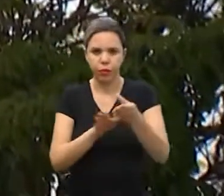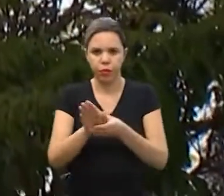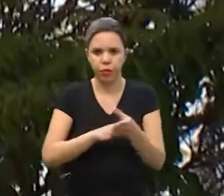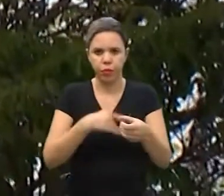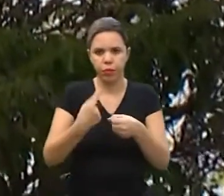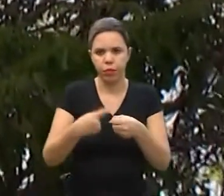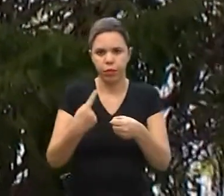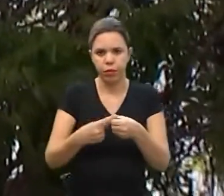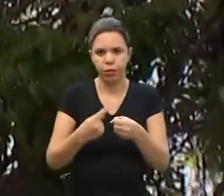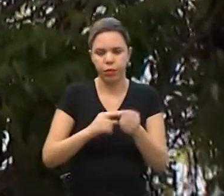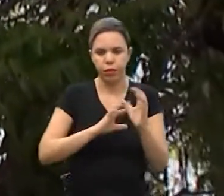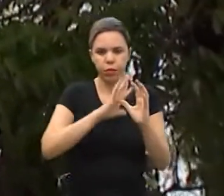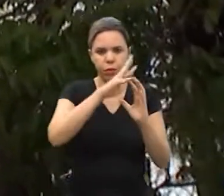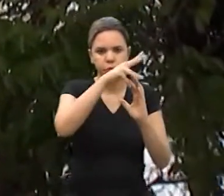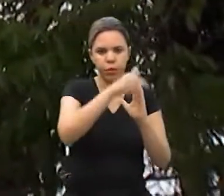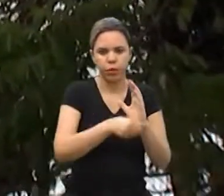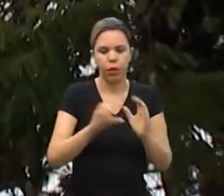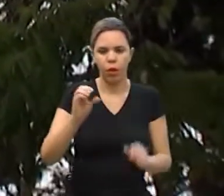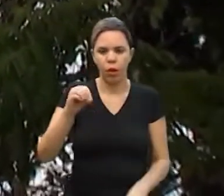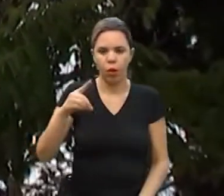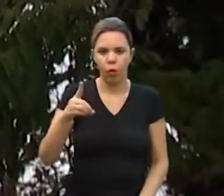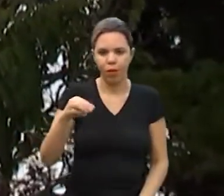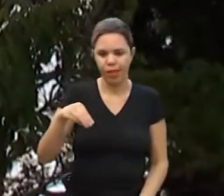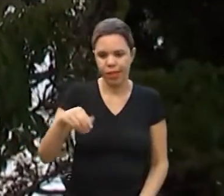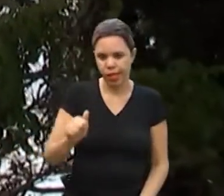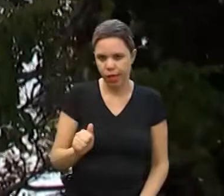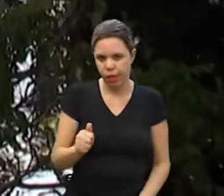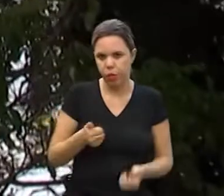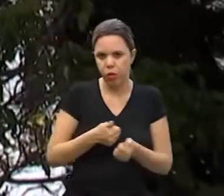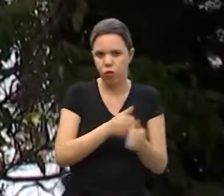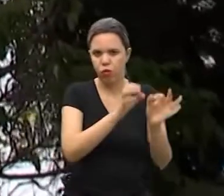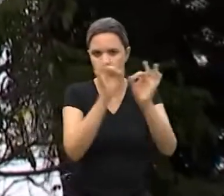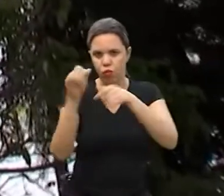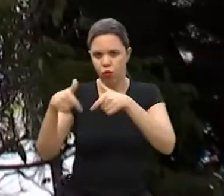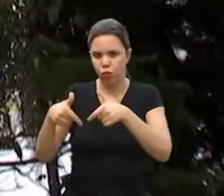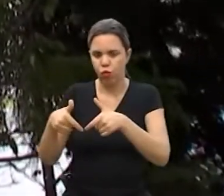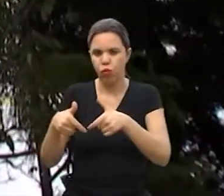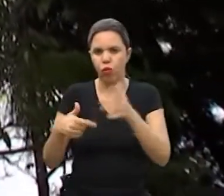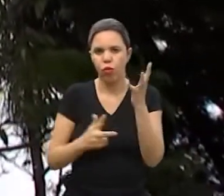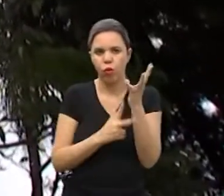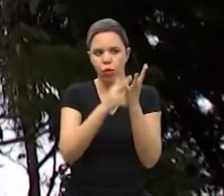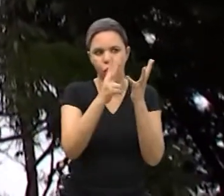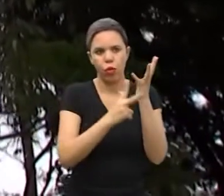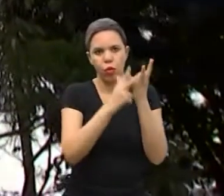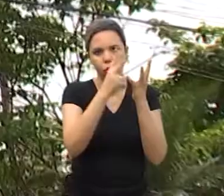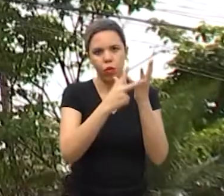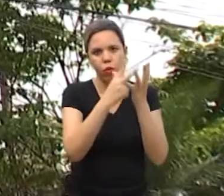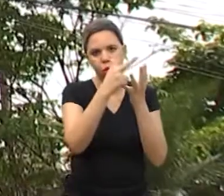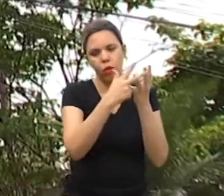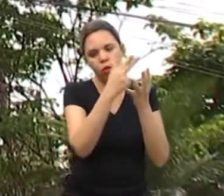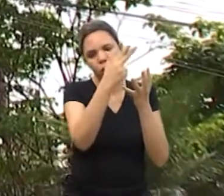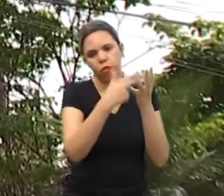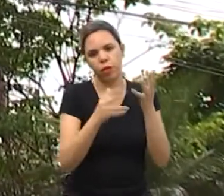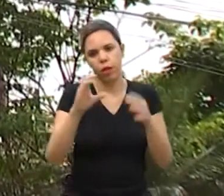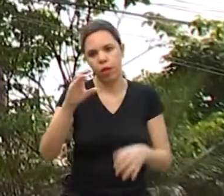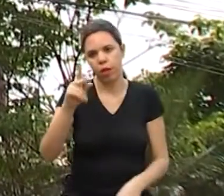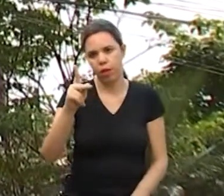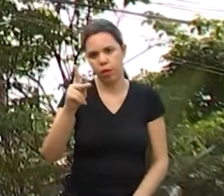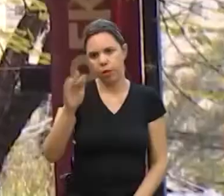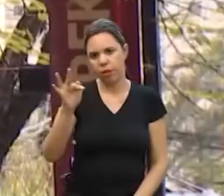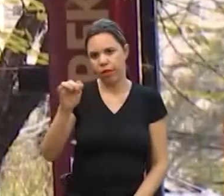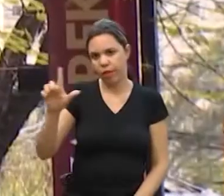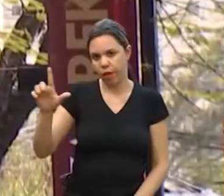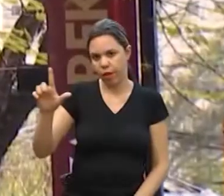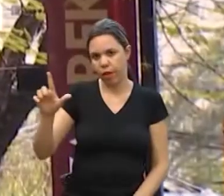O Conselho Municipal de Meio Ambiente, o CONDEMA, vem acompanhando os trabalhos das podas de árvores feitas pela